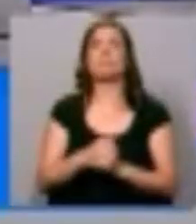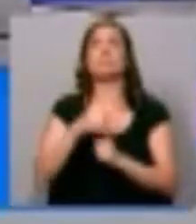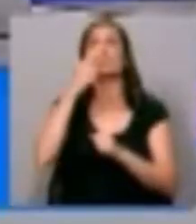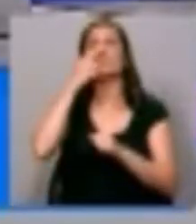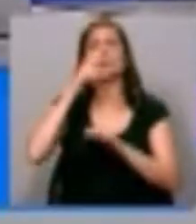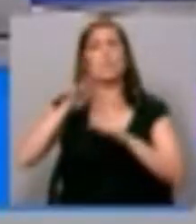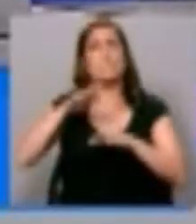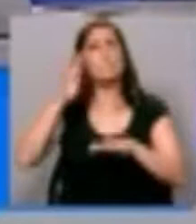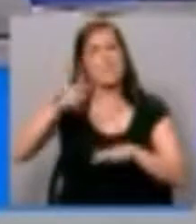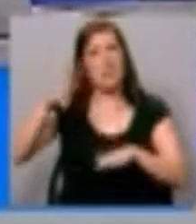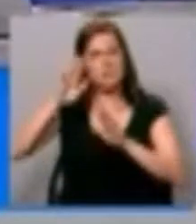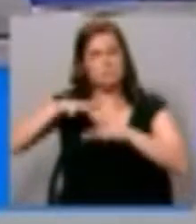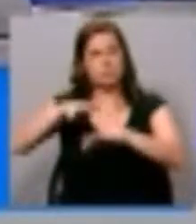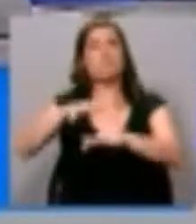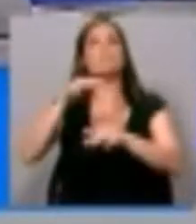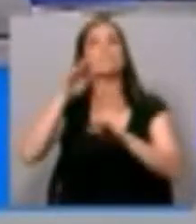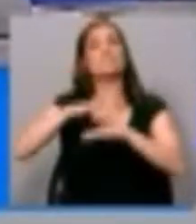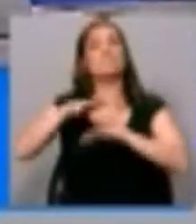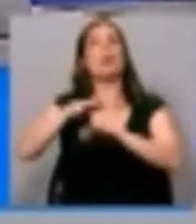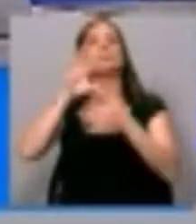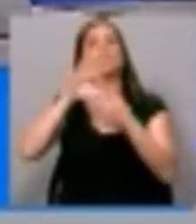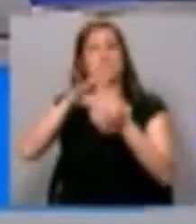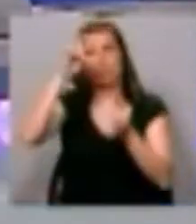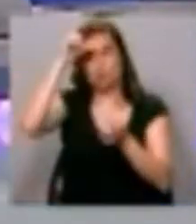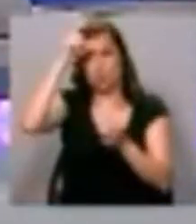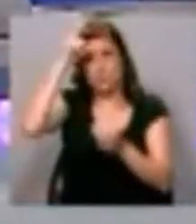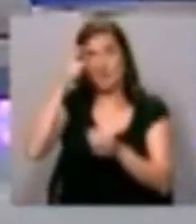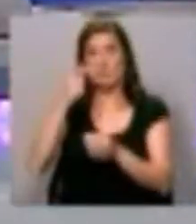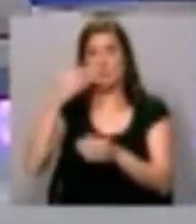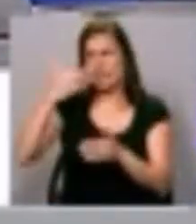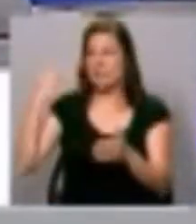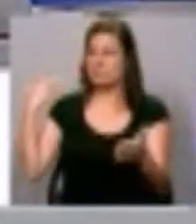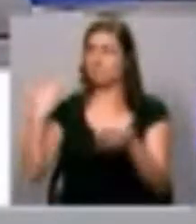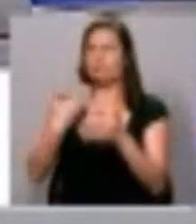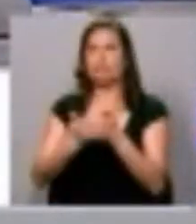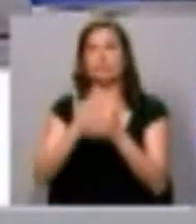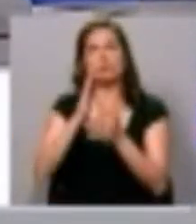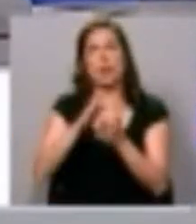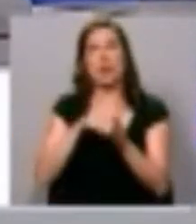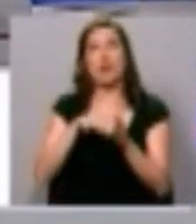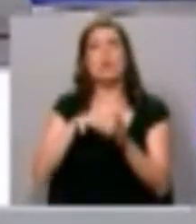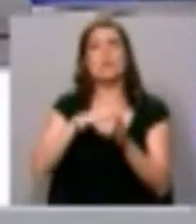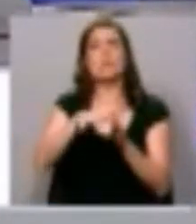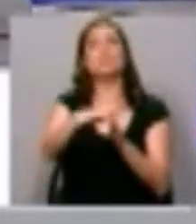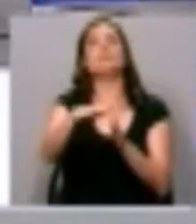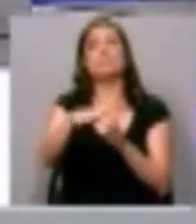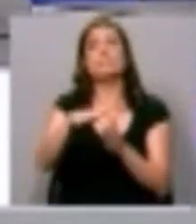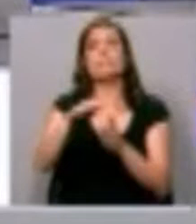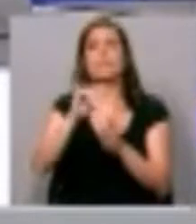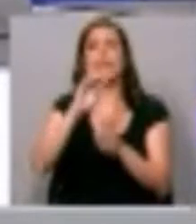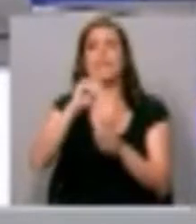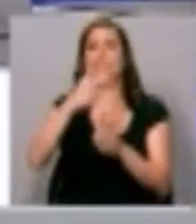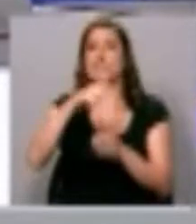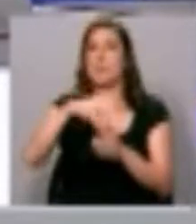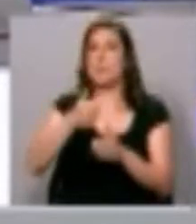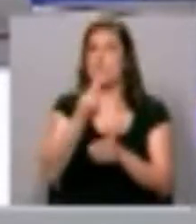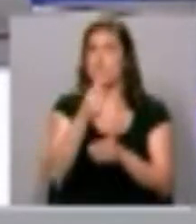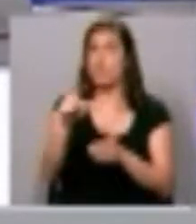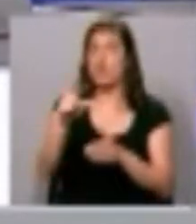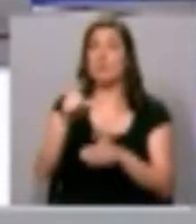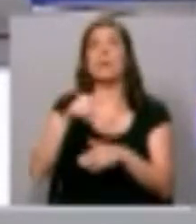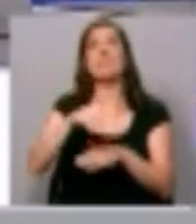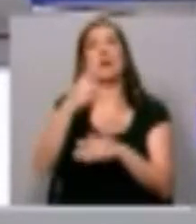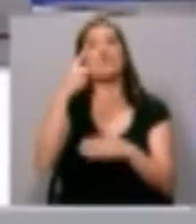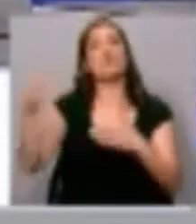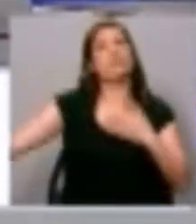pela Justiça, que está a percorrer a Turquia nos últimos dias, e está já nos arredores de Istambul, onde amanhã vai ser realizado um comício de